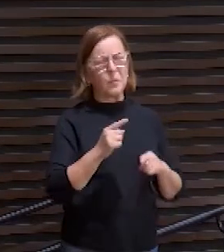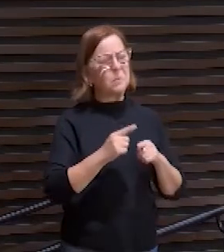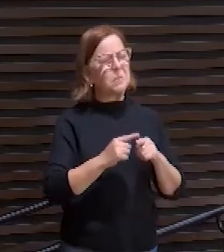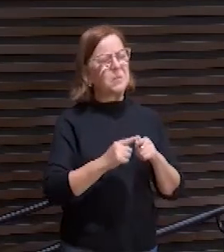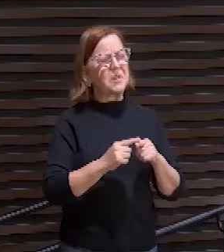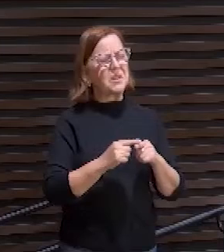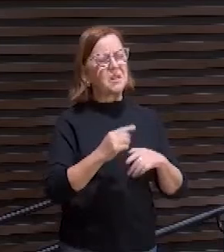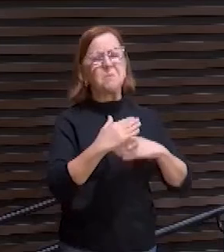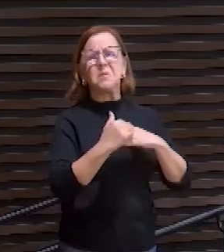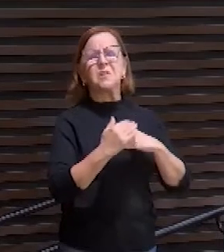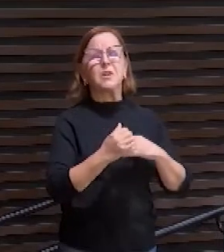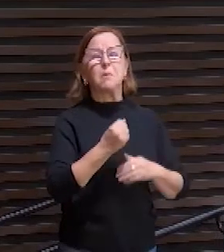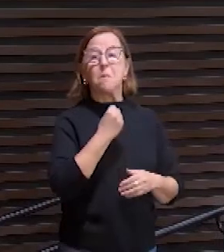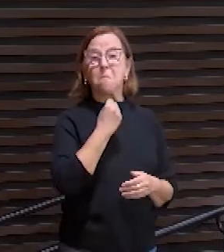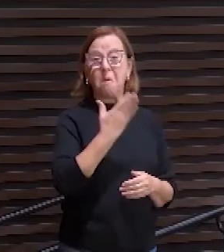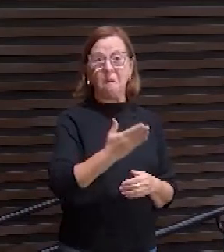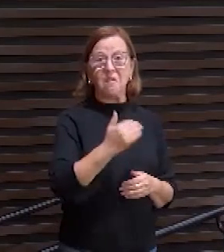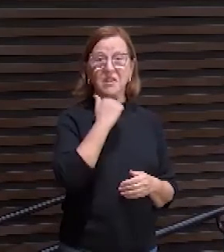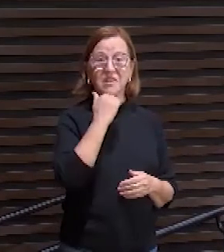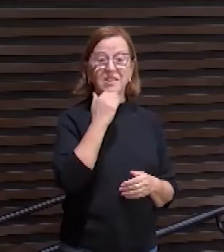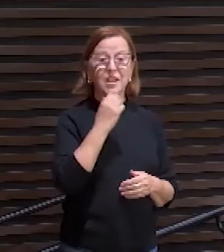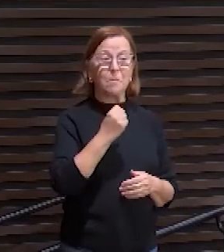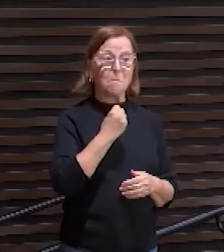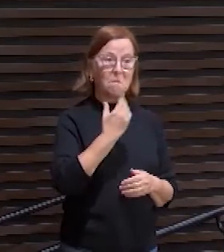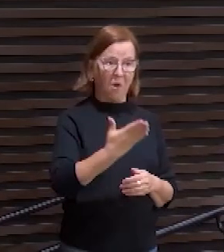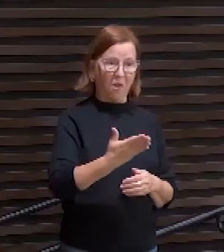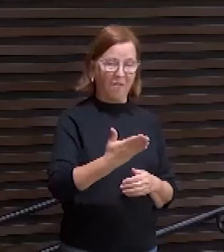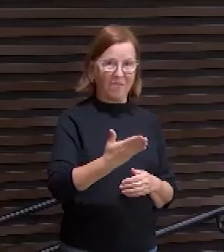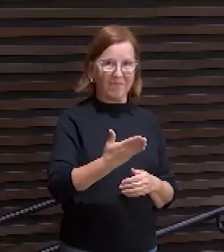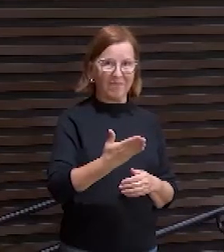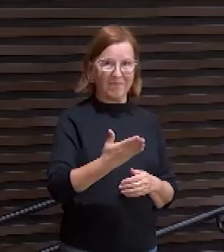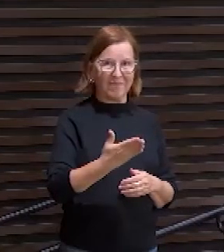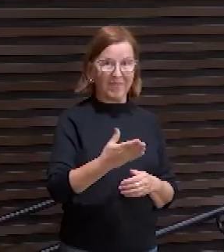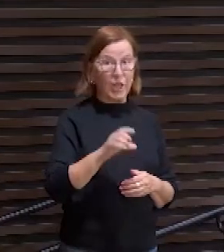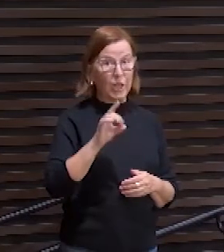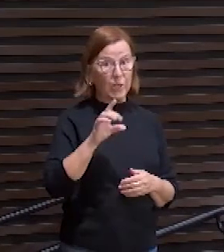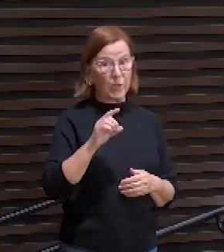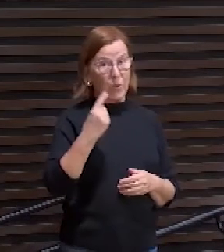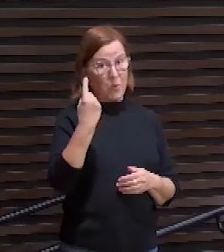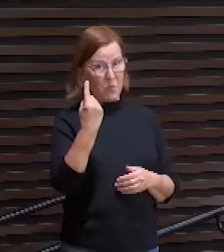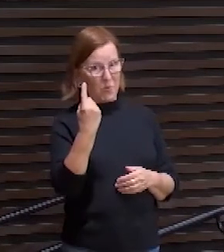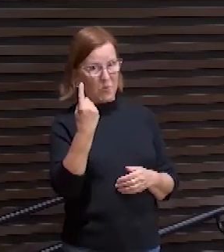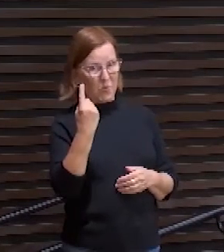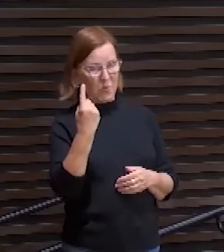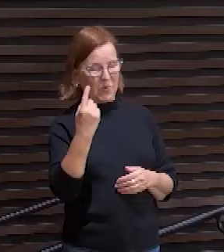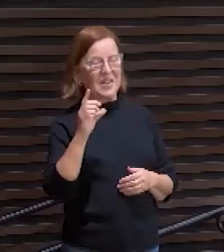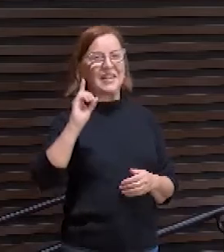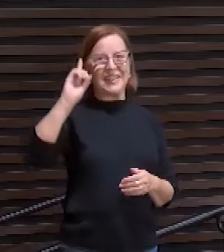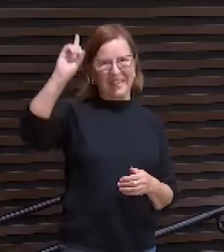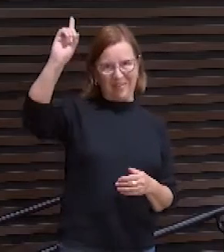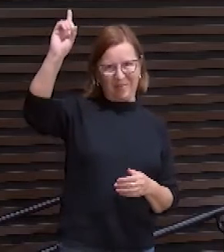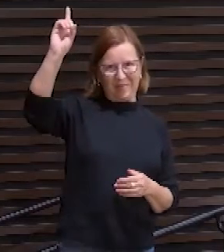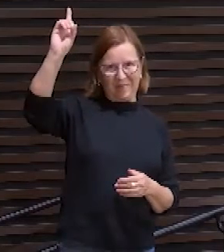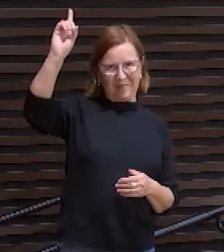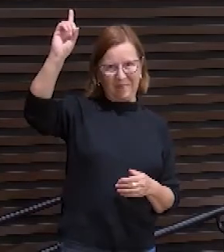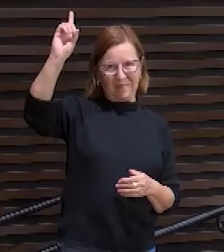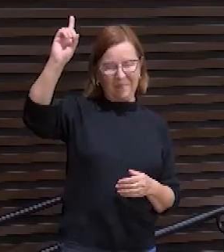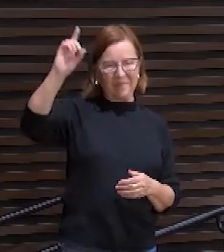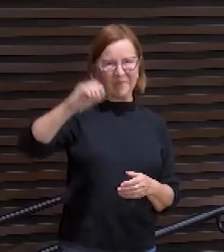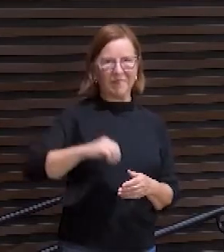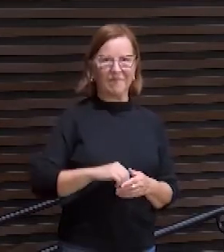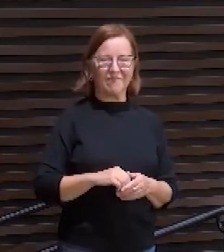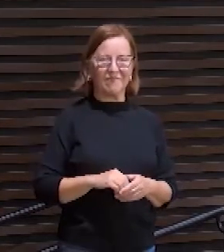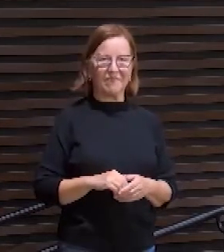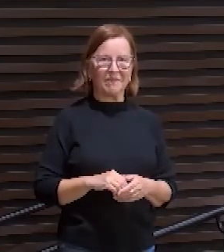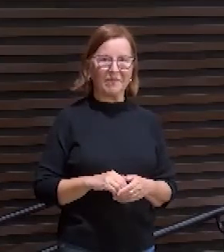chamas bom? Ninguém é bom, senão um, que é Deus. E